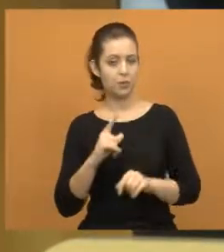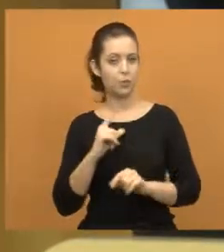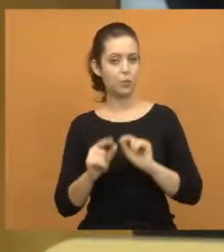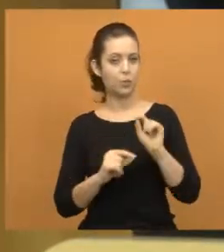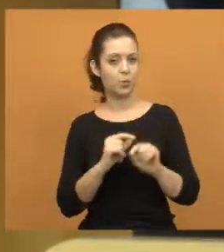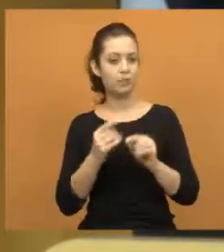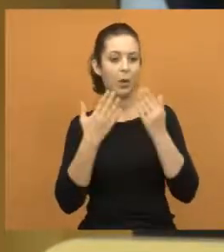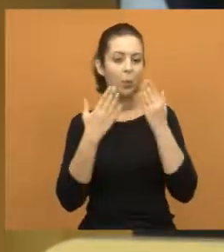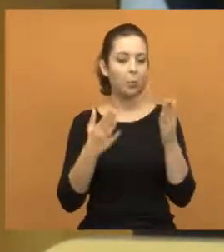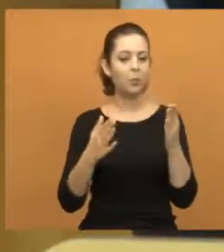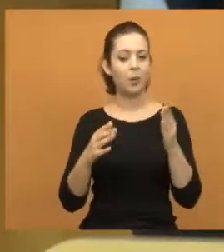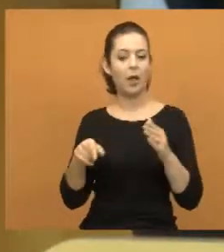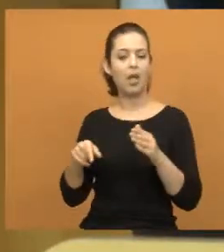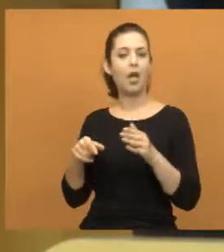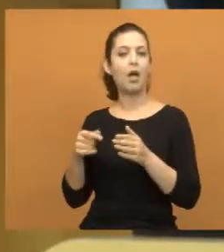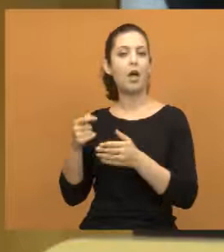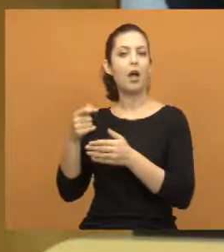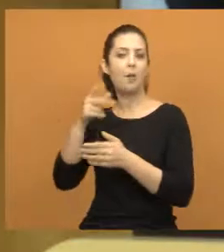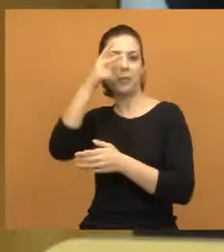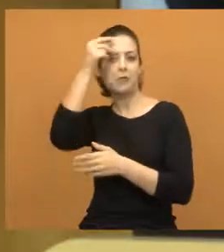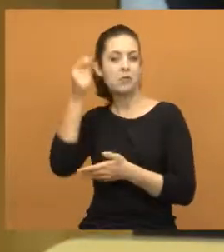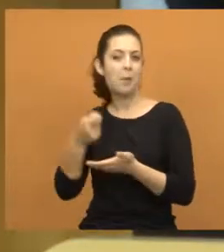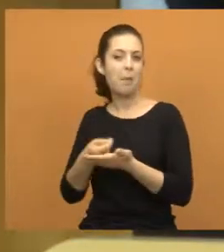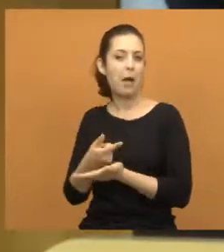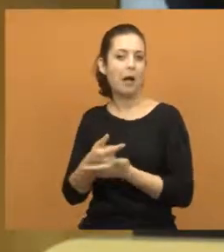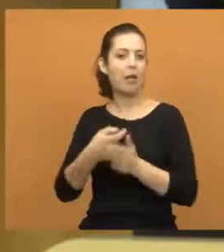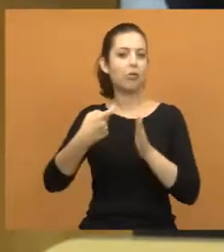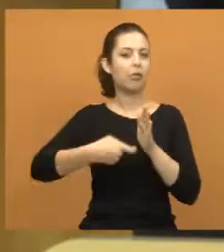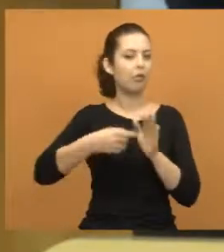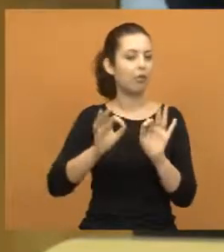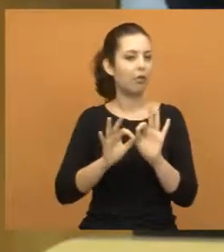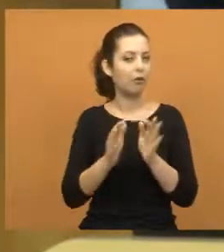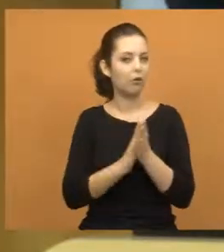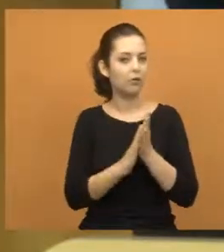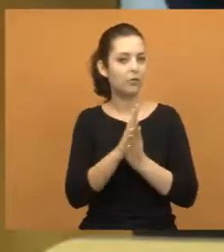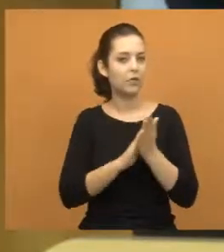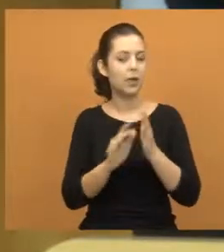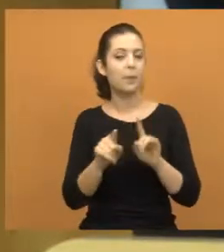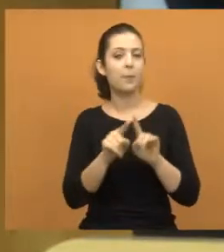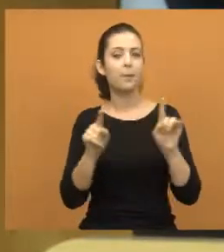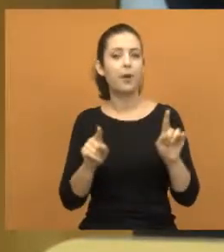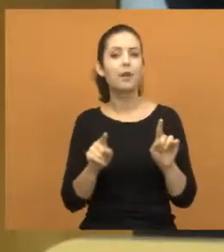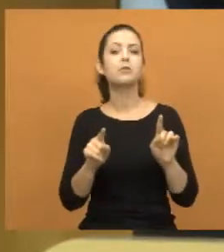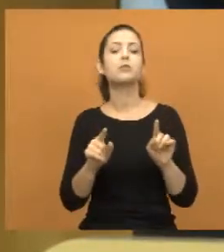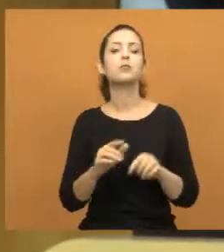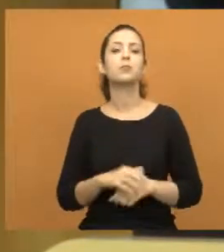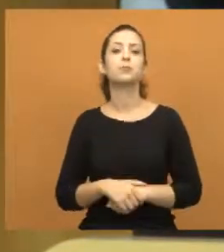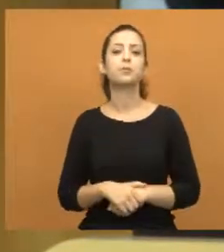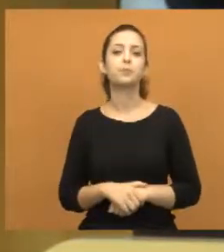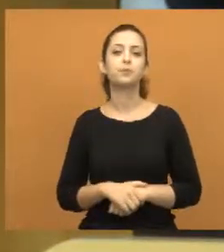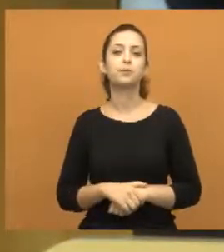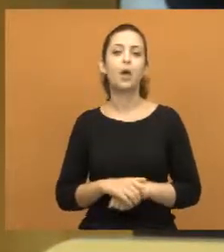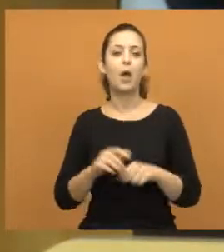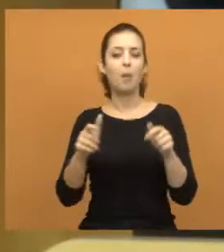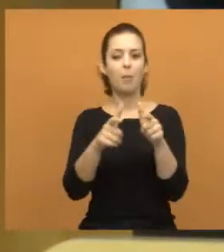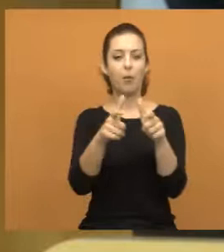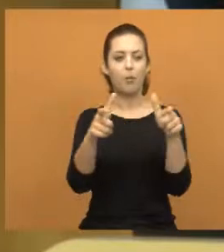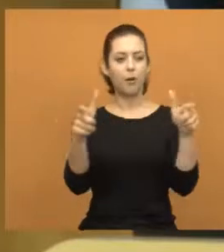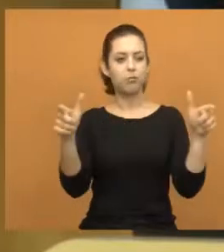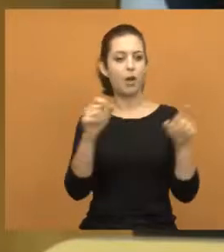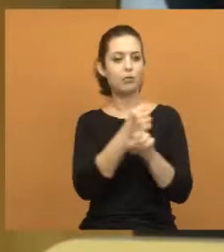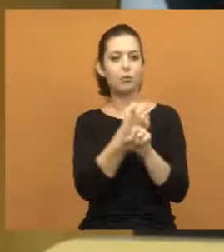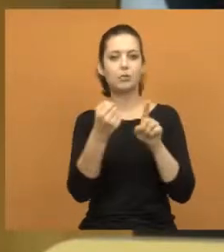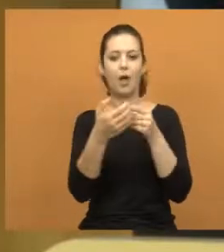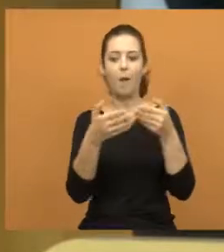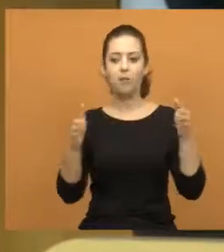O projeto não prevê ônus ao poder público, assim sendo, convicto de pertinência e do grande alcance de cunho